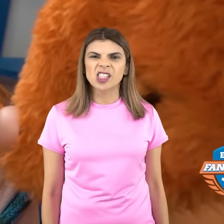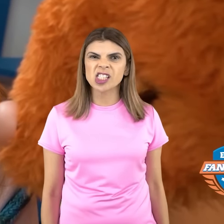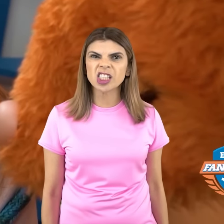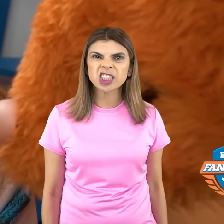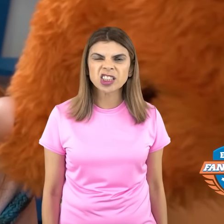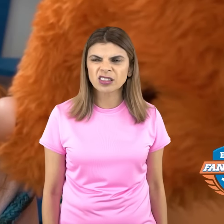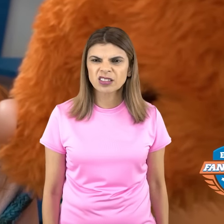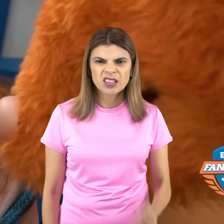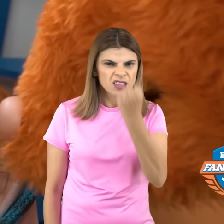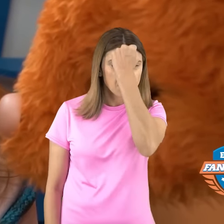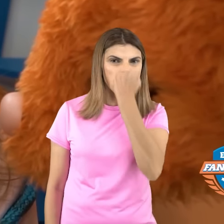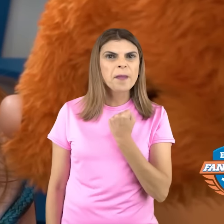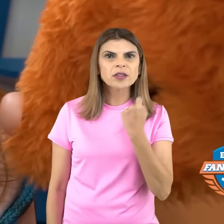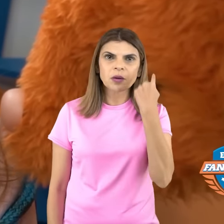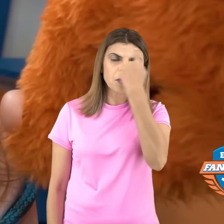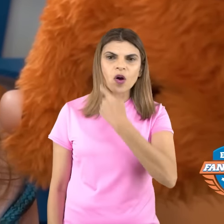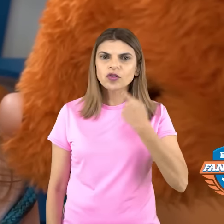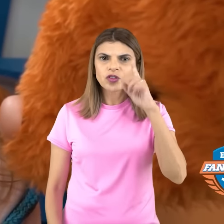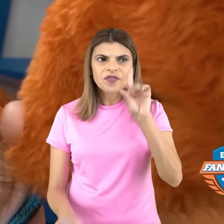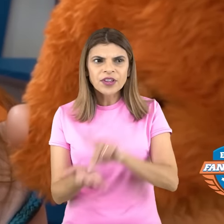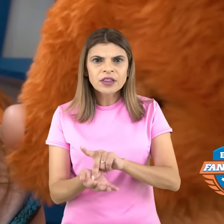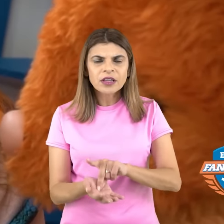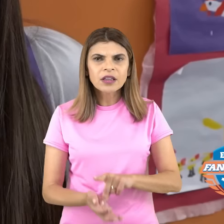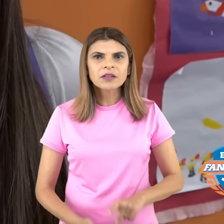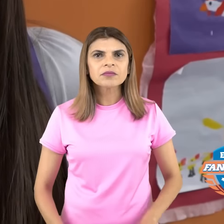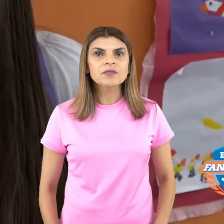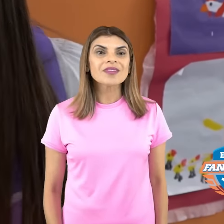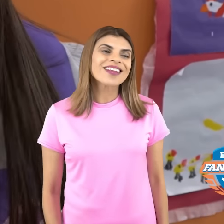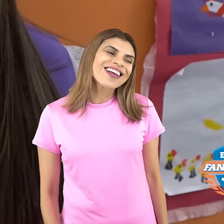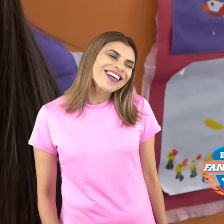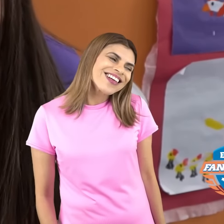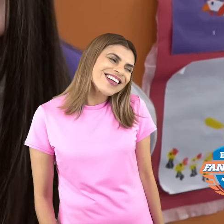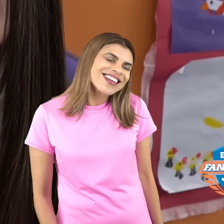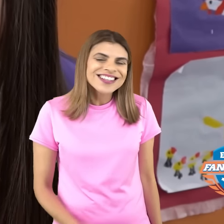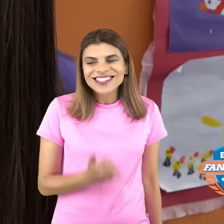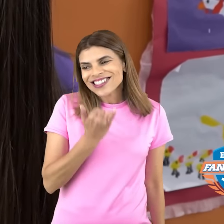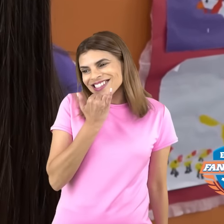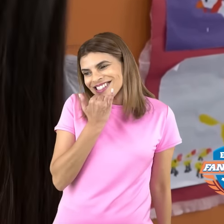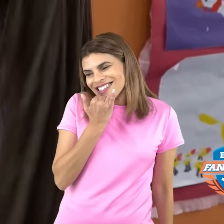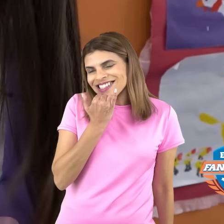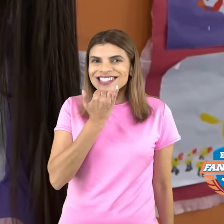Ai, que máscara o quê? Esse é meu rosto de verdade!